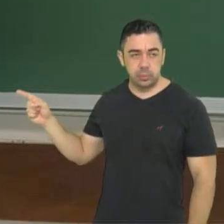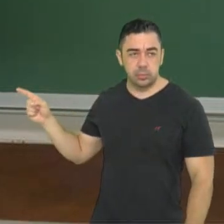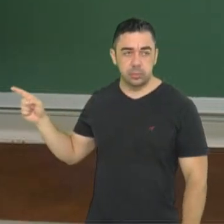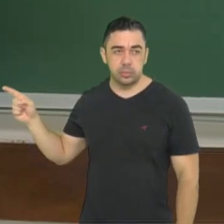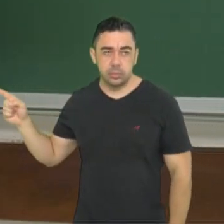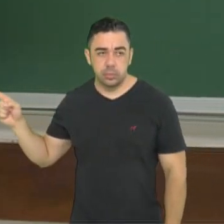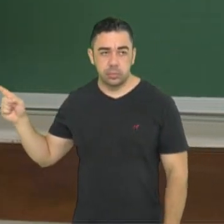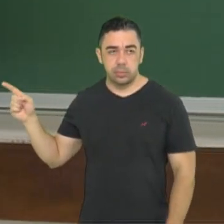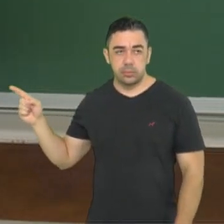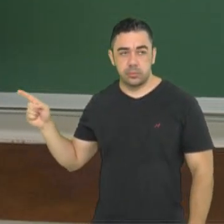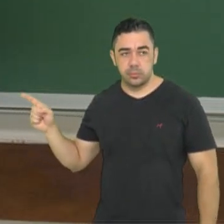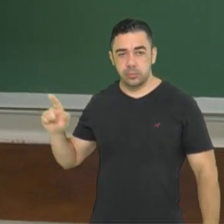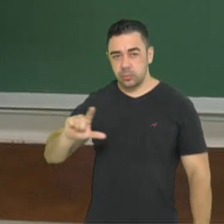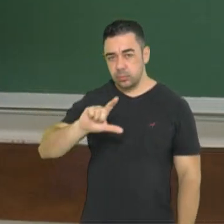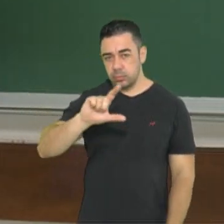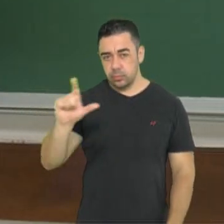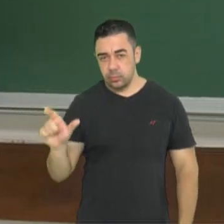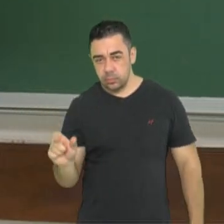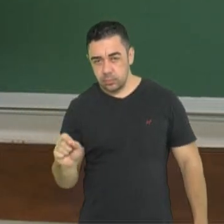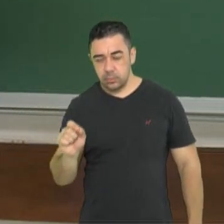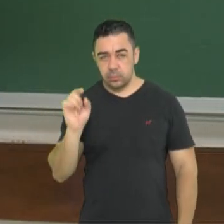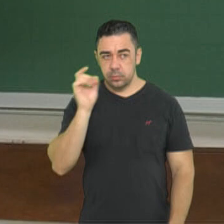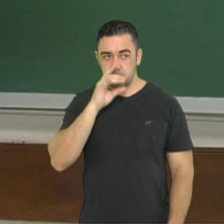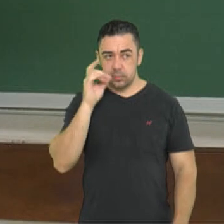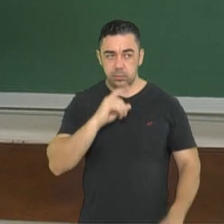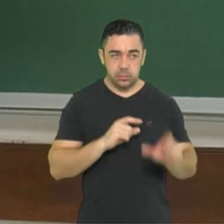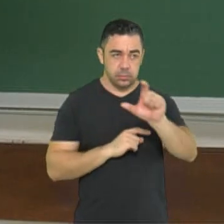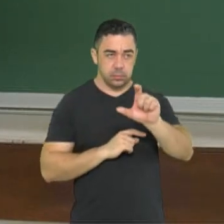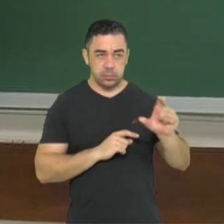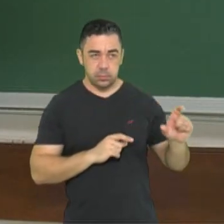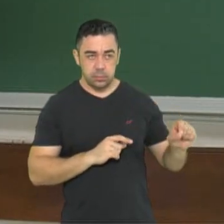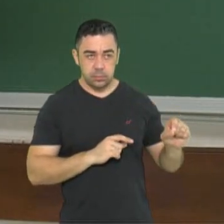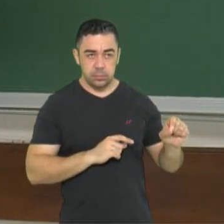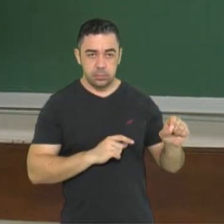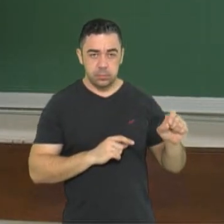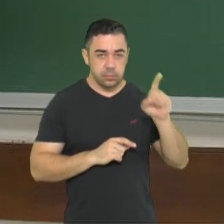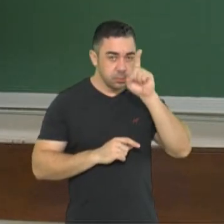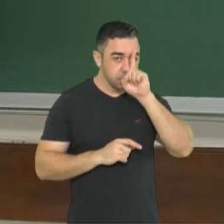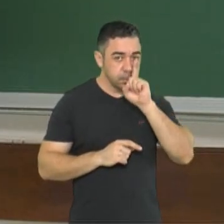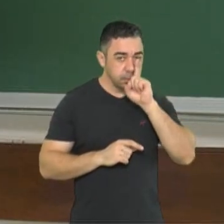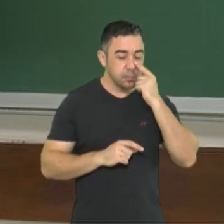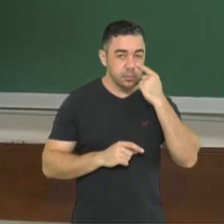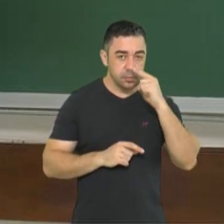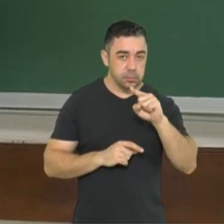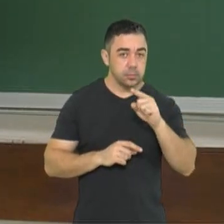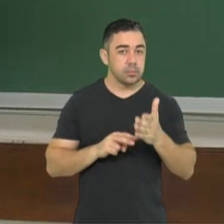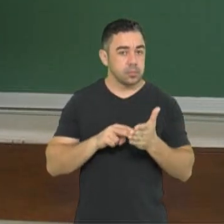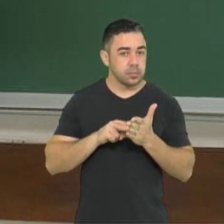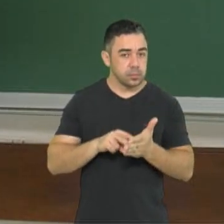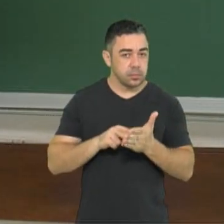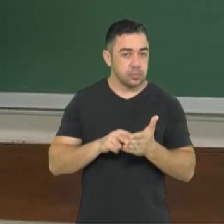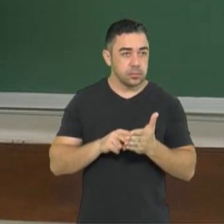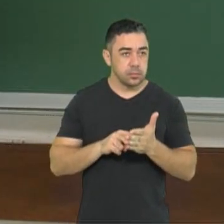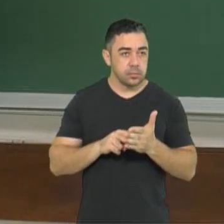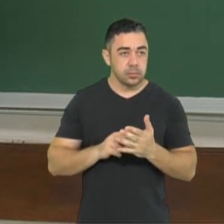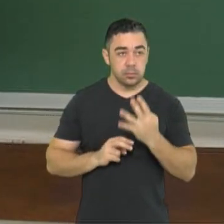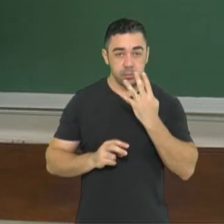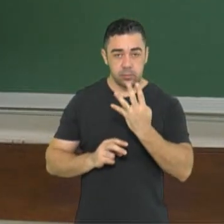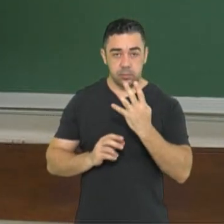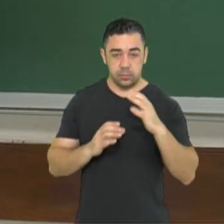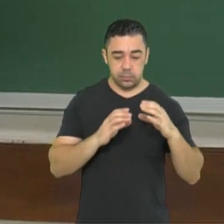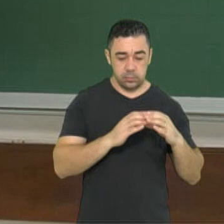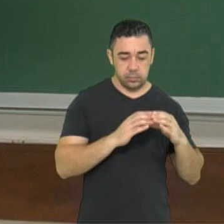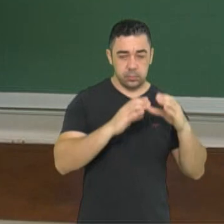região dos ostrogodos, a região dos visigodos, olha como é que já está agora se consolidando quatro grupos, né,